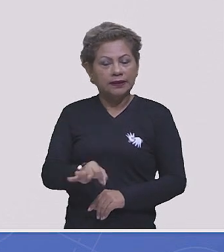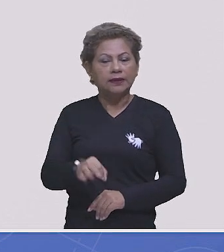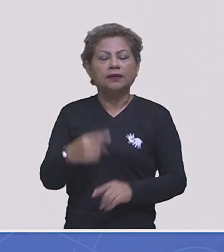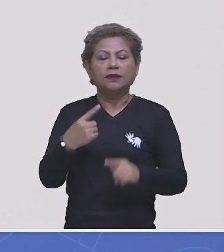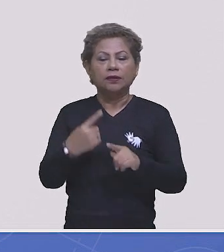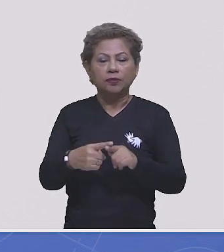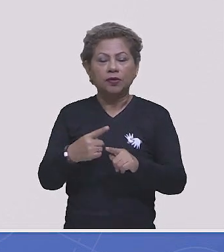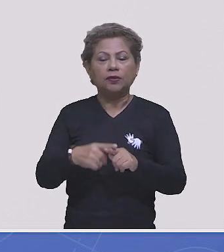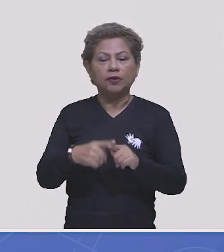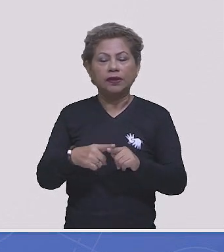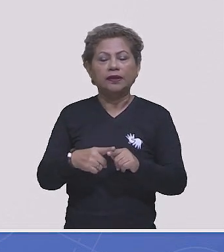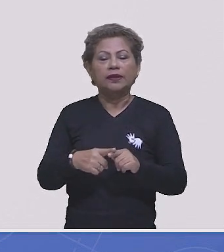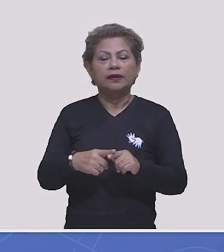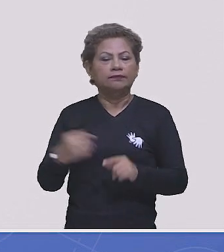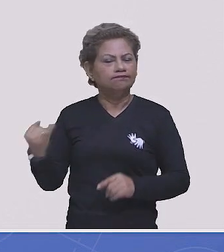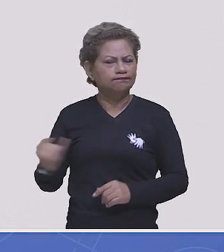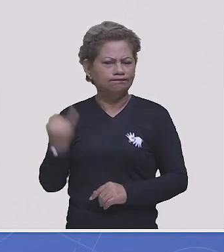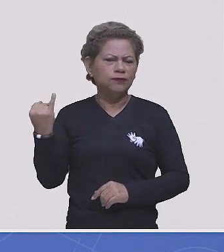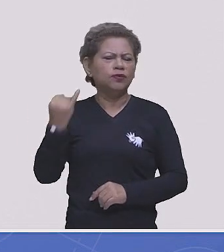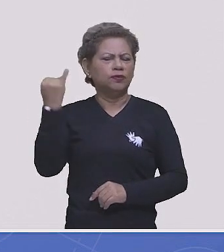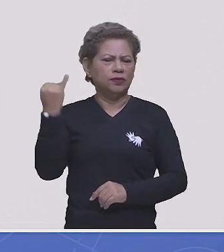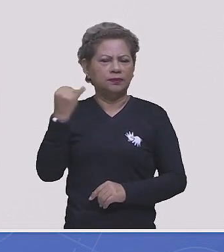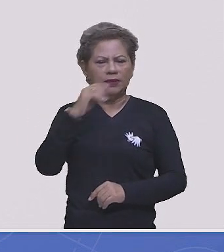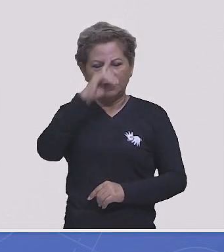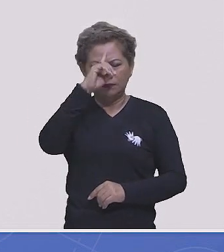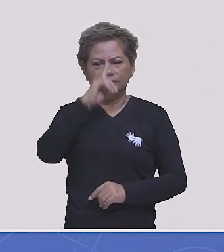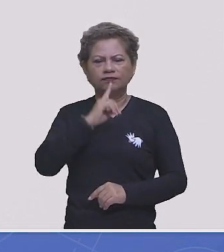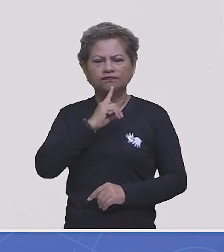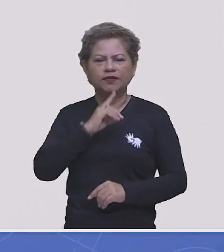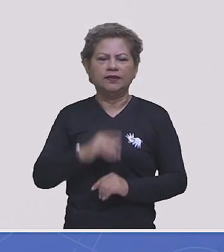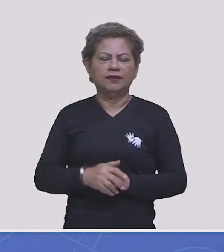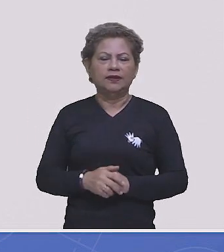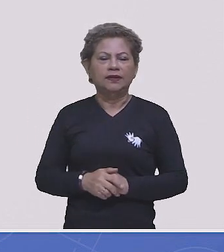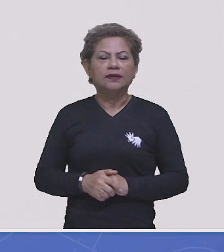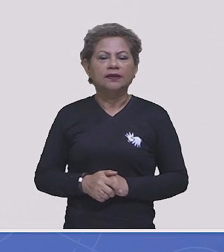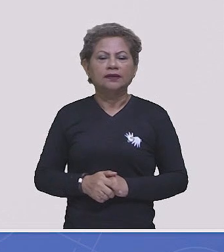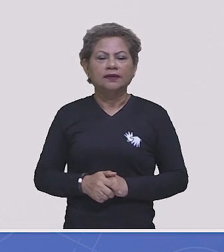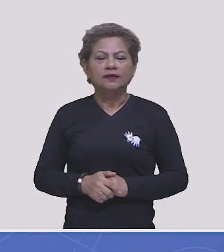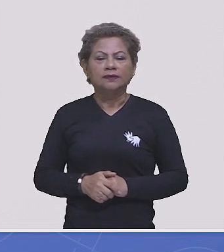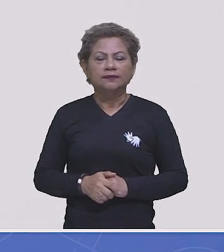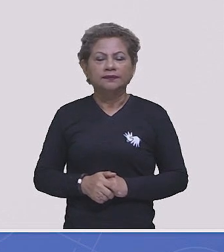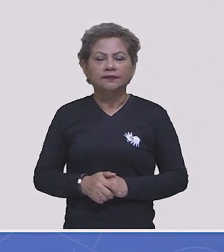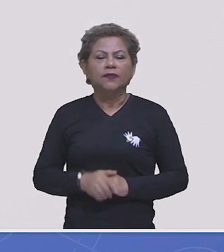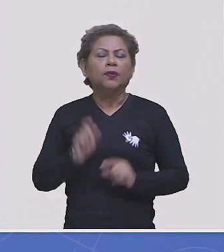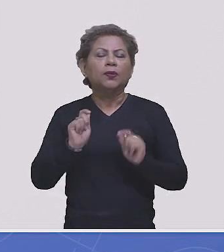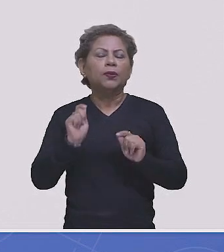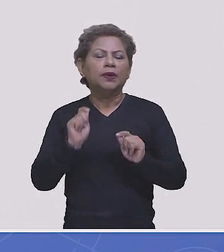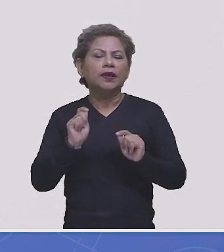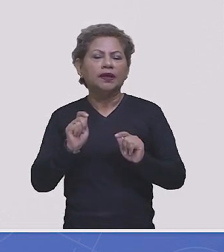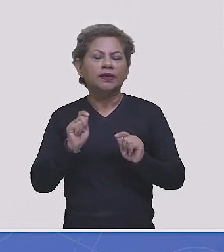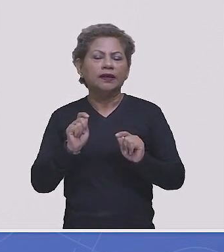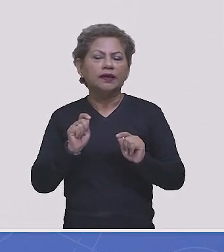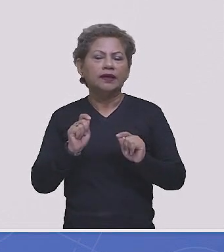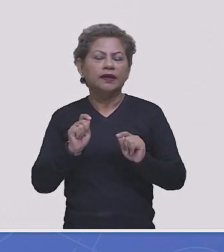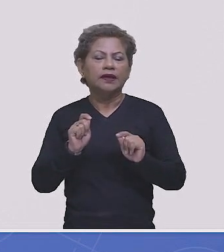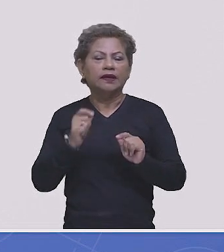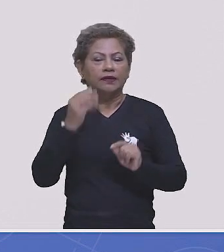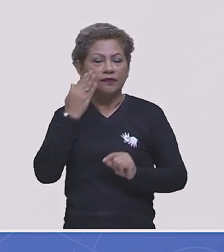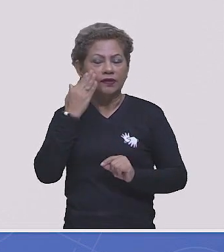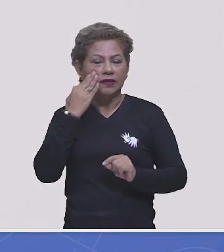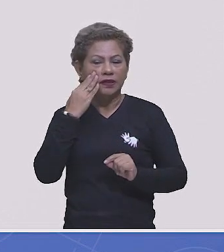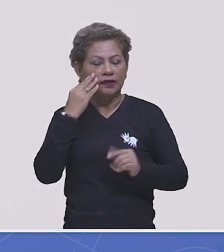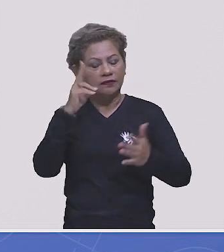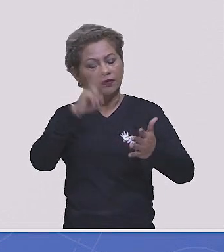a lei da frontalidade de forma incorreta. O que é a lei da frontalidade, gente? A lei da frontalidade é